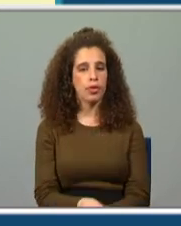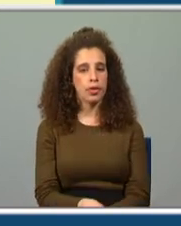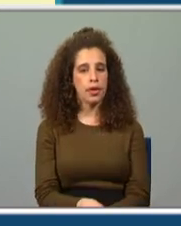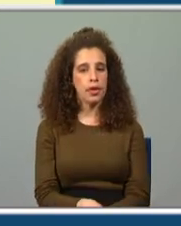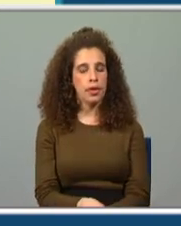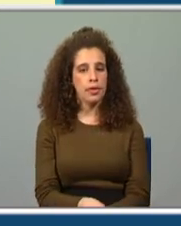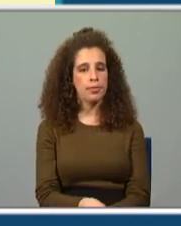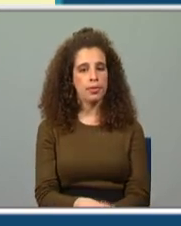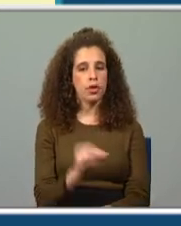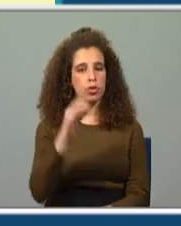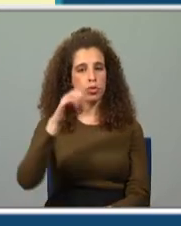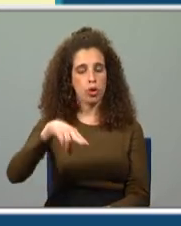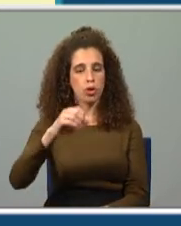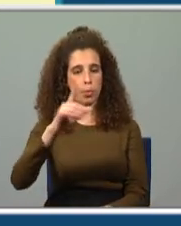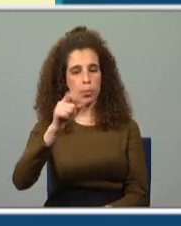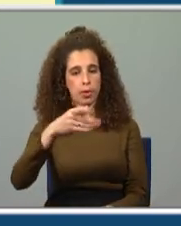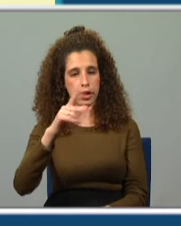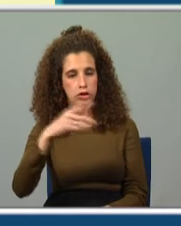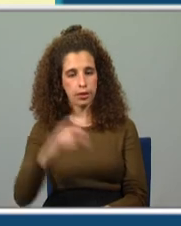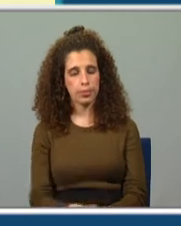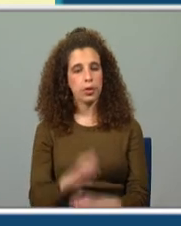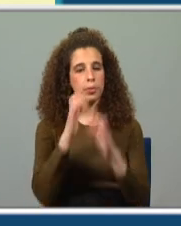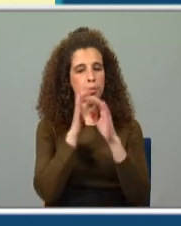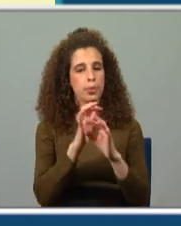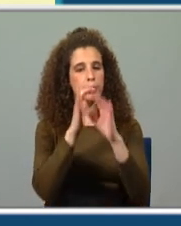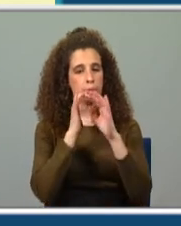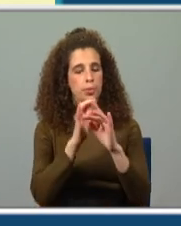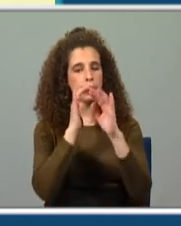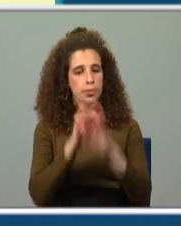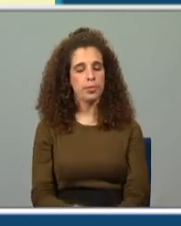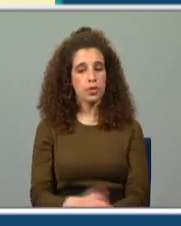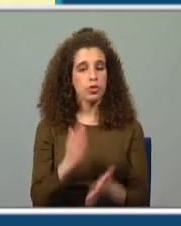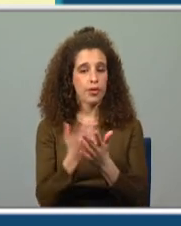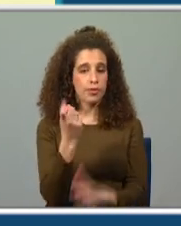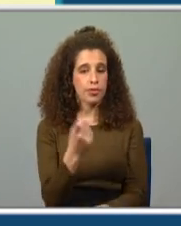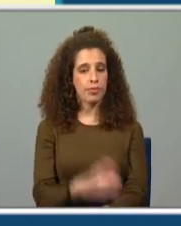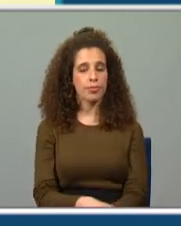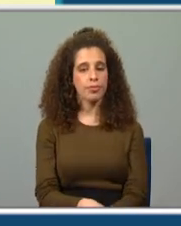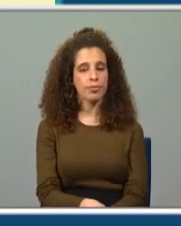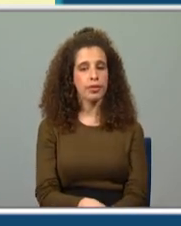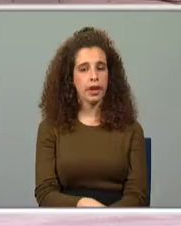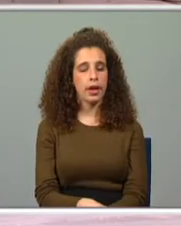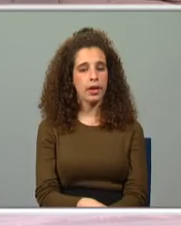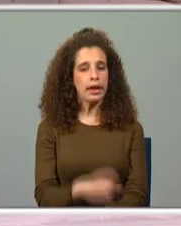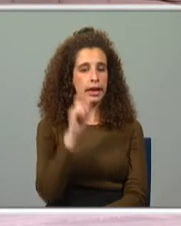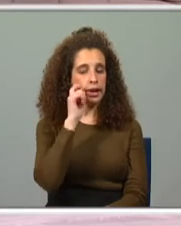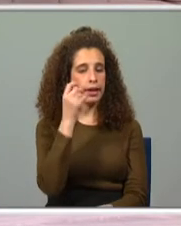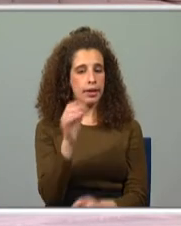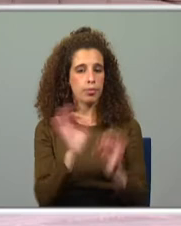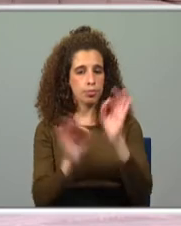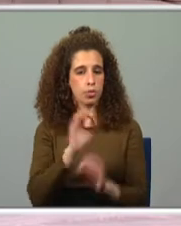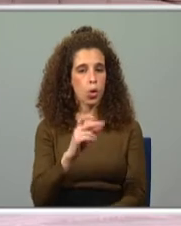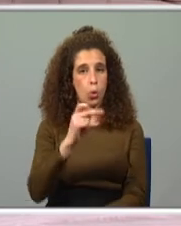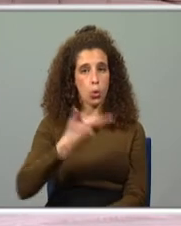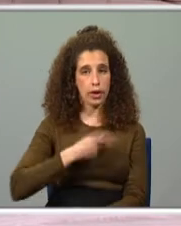para o sonoplasta, o clarinete, o saxofone, o trompete e o bombardino. Só falta uma, é o adressista, portanto a pessoa que trata dos adereços tem